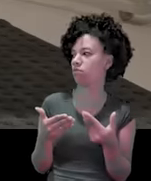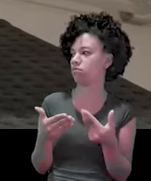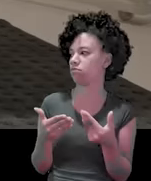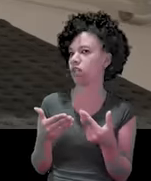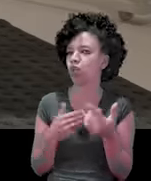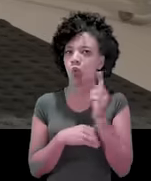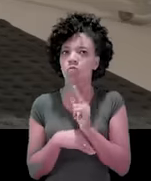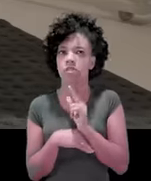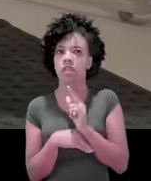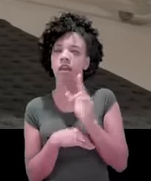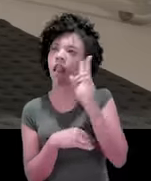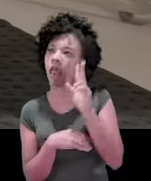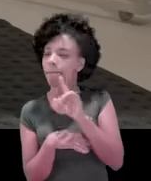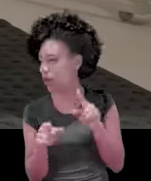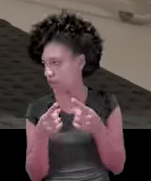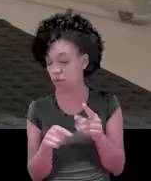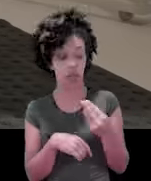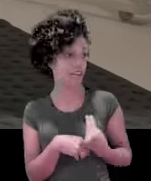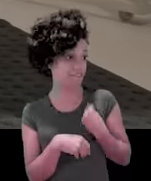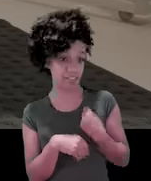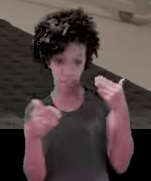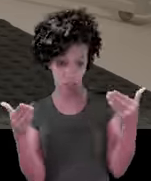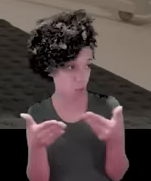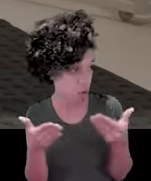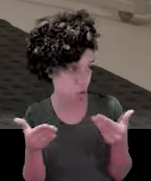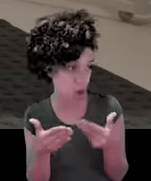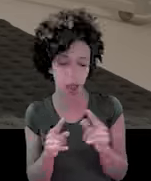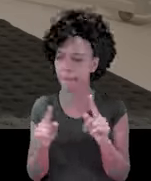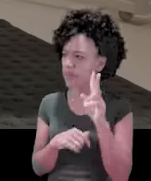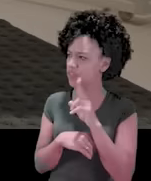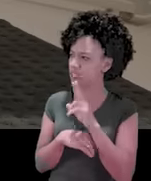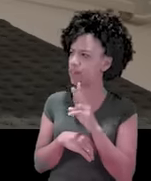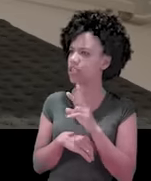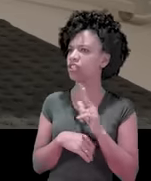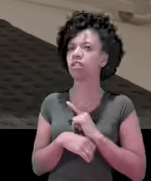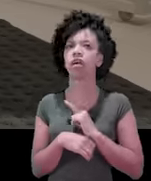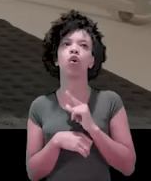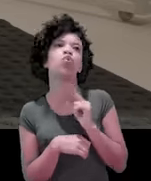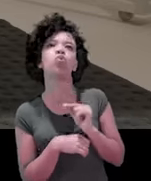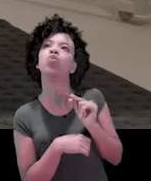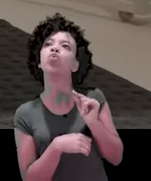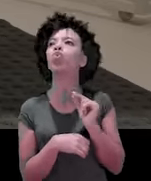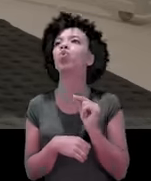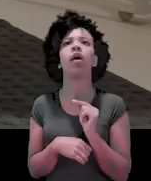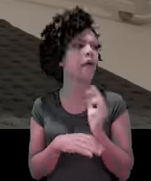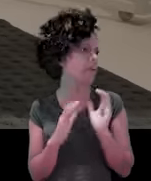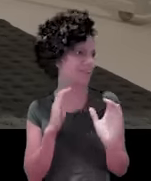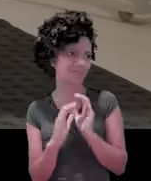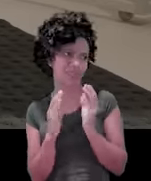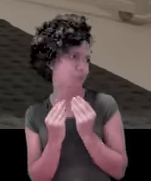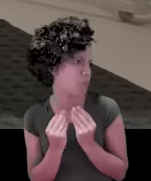você não conseguir lembrar da música Vida é o agora para você se lembra de ter aço muito